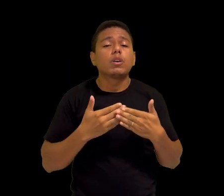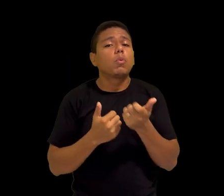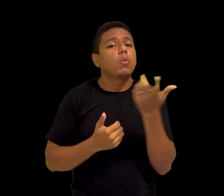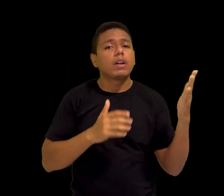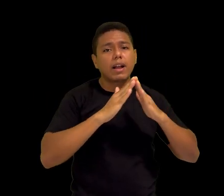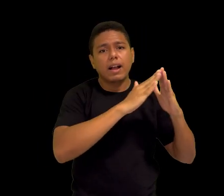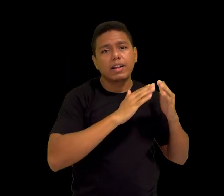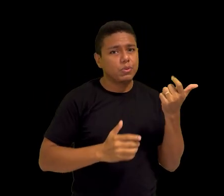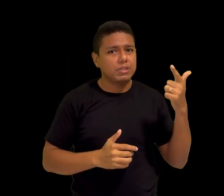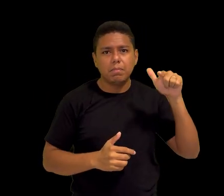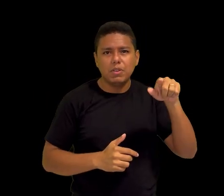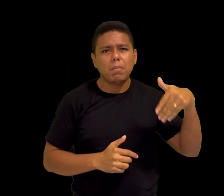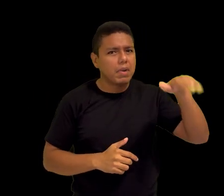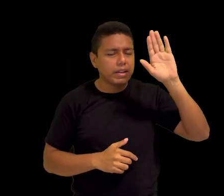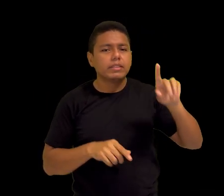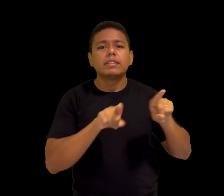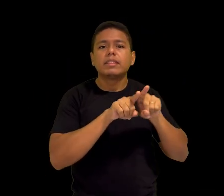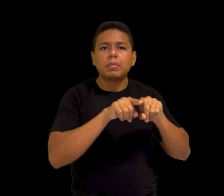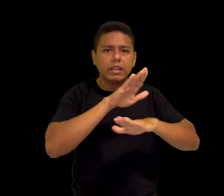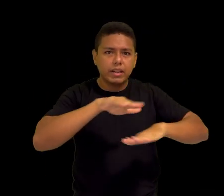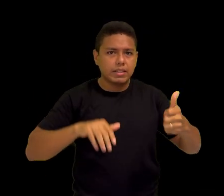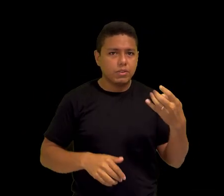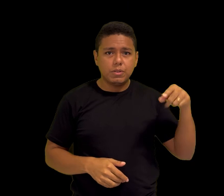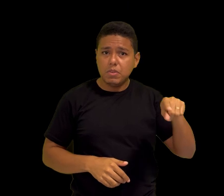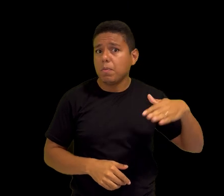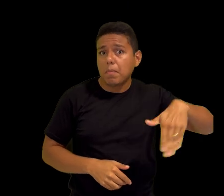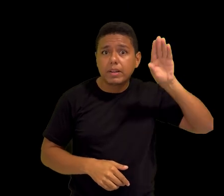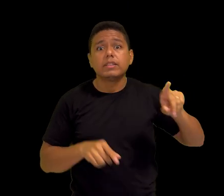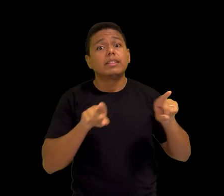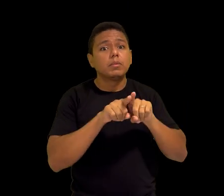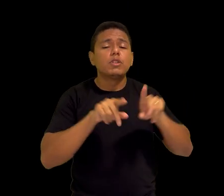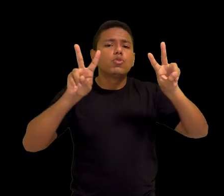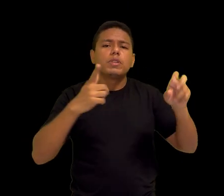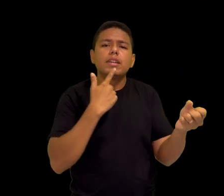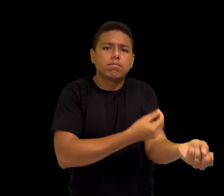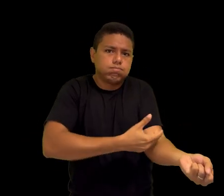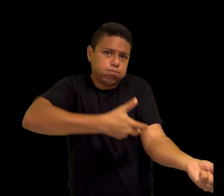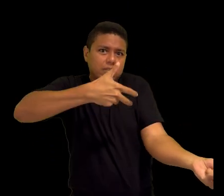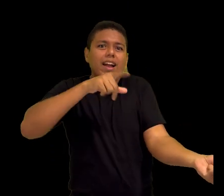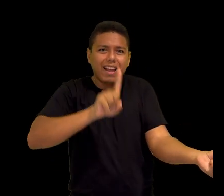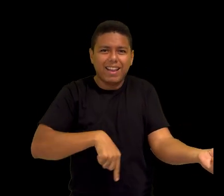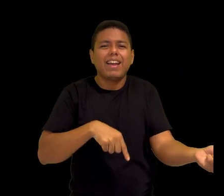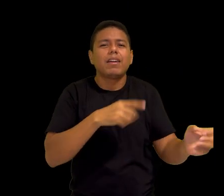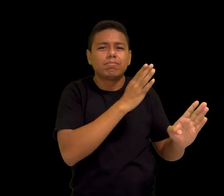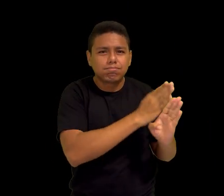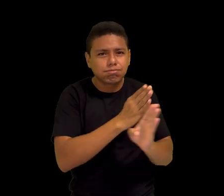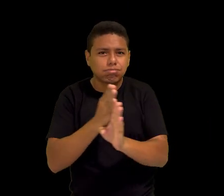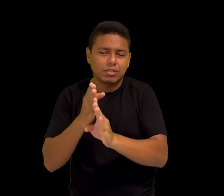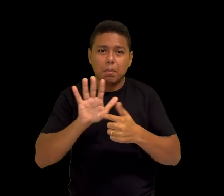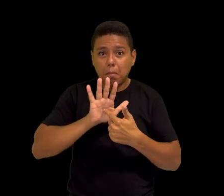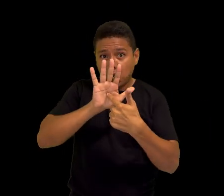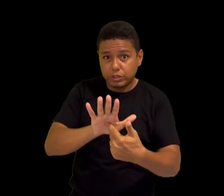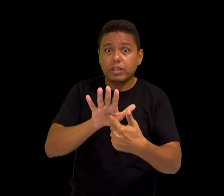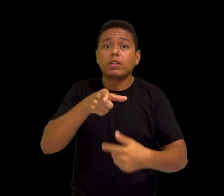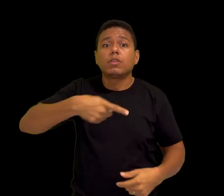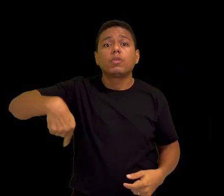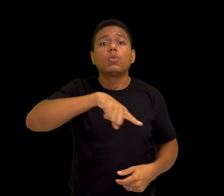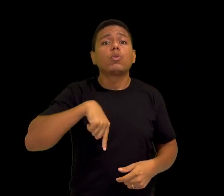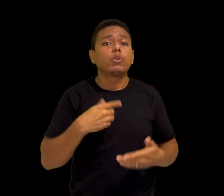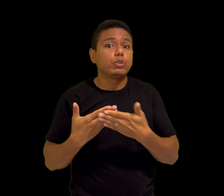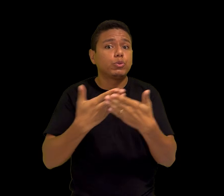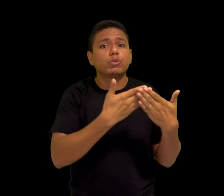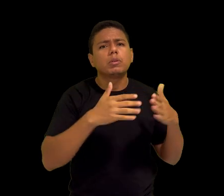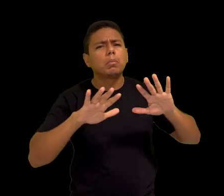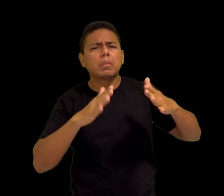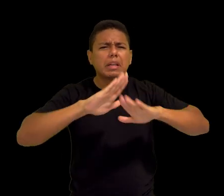domicílios, mais de 14.500 crianças, e em relação à coleta de sangue, que são, né, os resultados que eu vou trazer para vocês, a gente teve quase